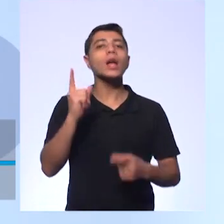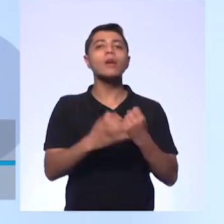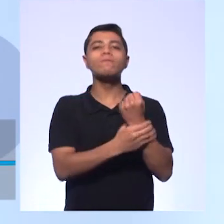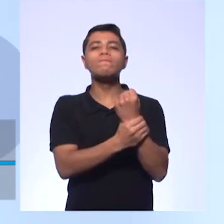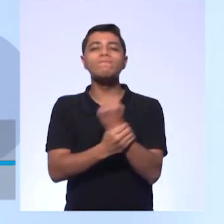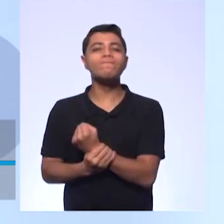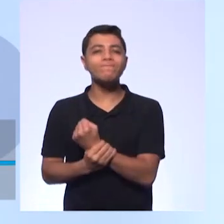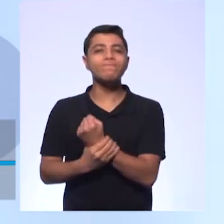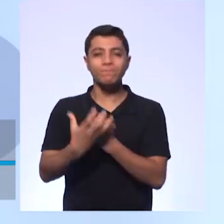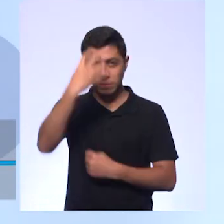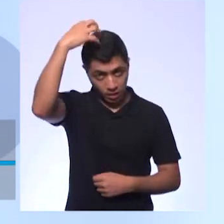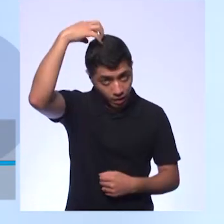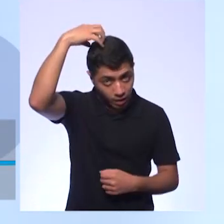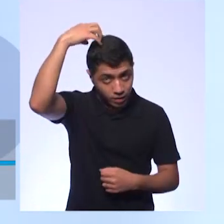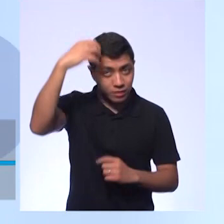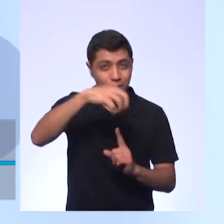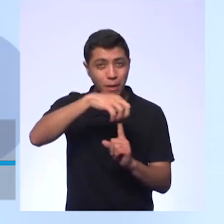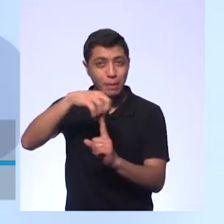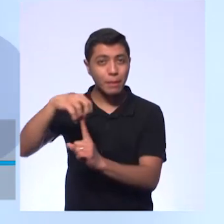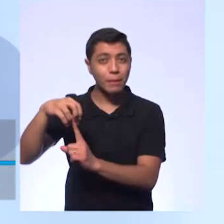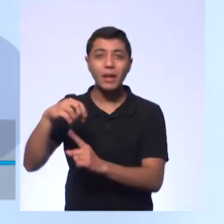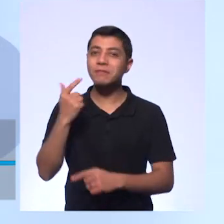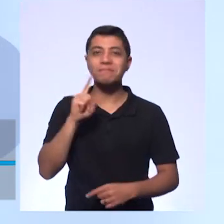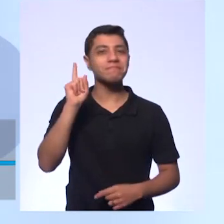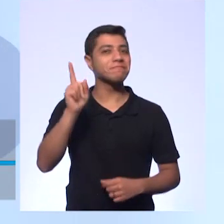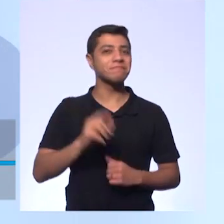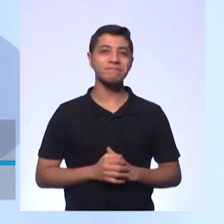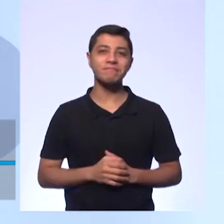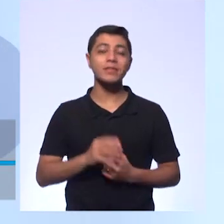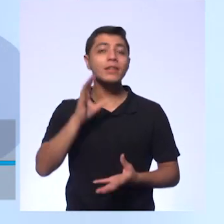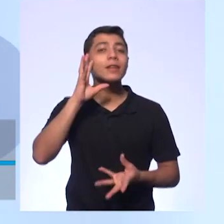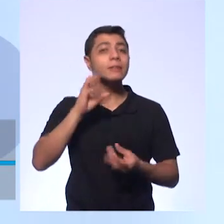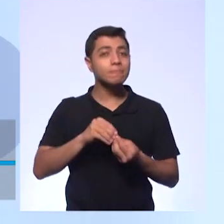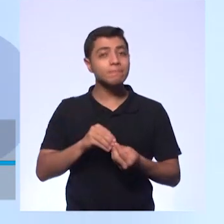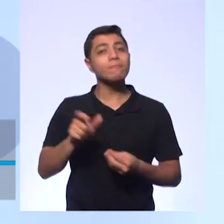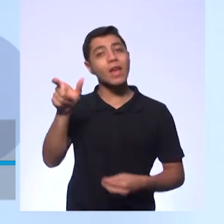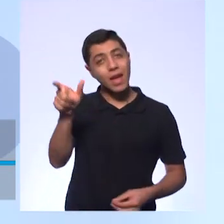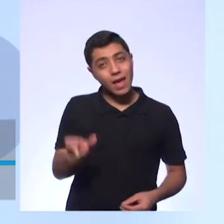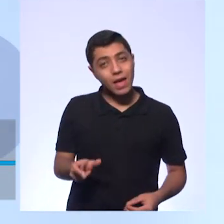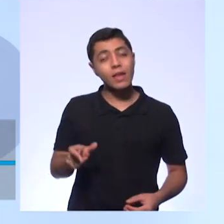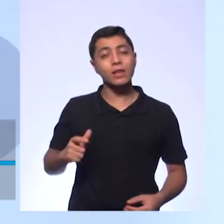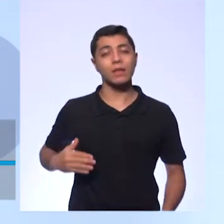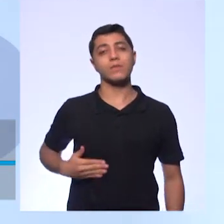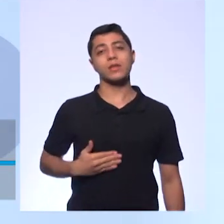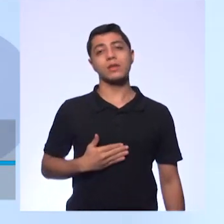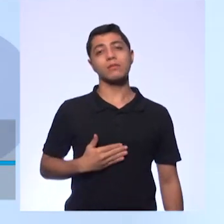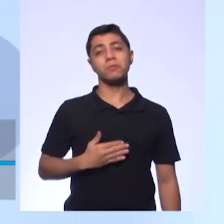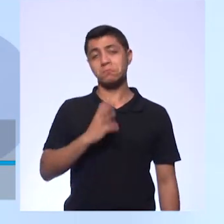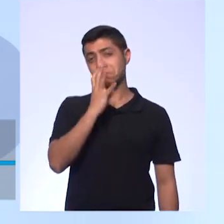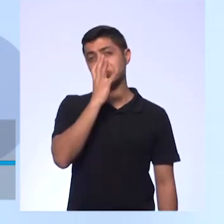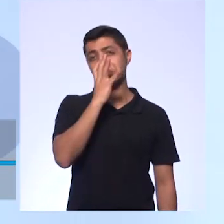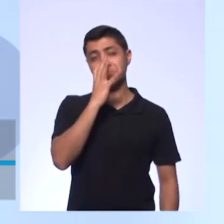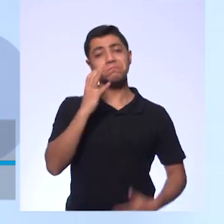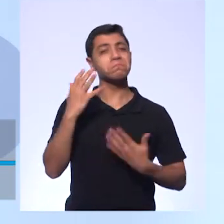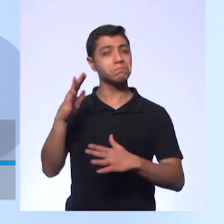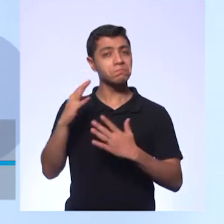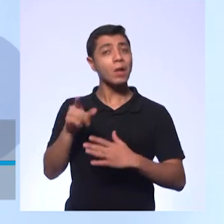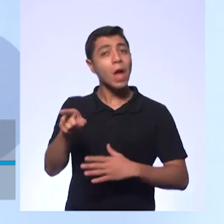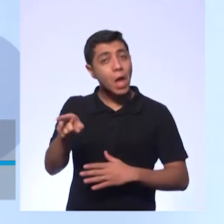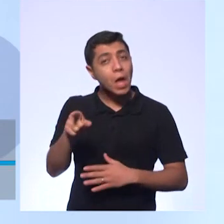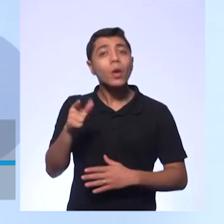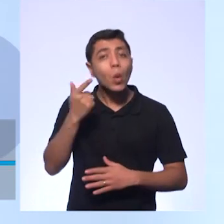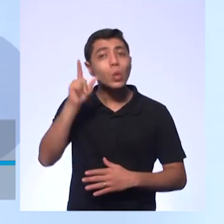Napoleão, sim, é o cara. Então, mesmo quando ele sobe ao poder através de um golpe, né, esse golpe é bem aceito pela população,